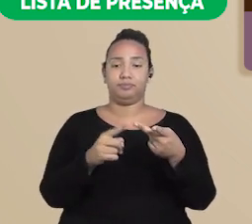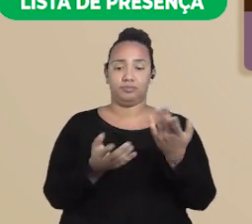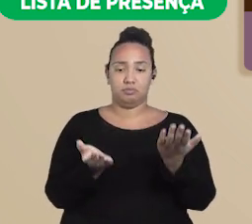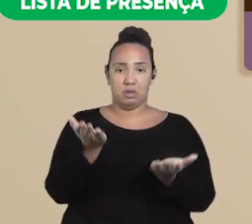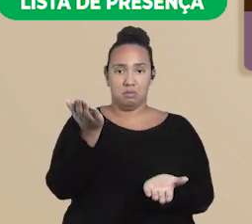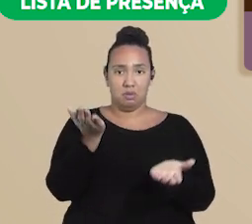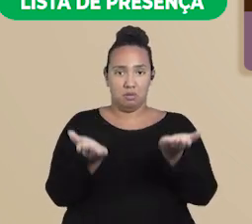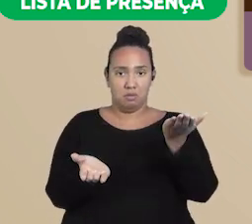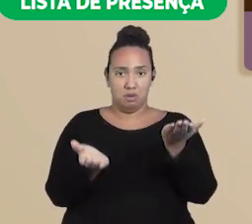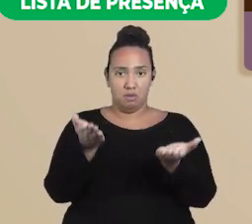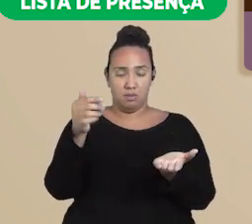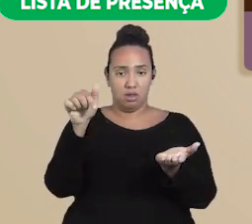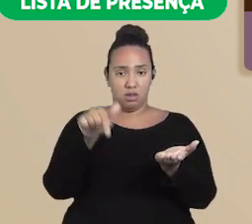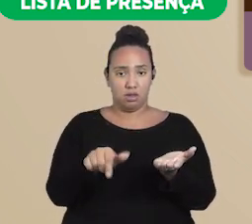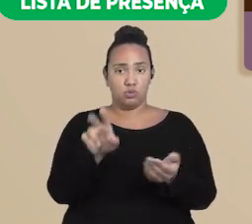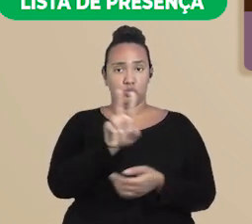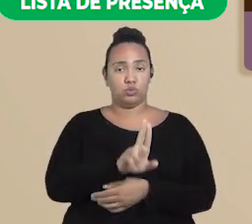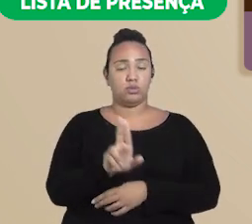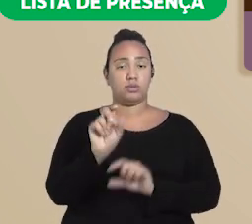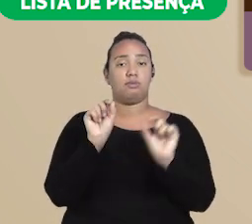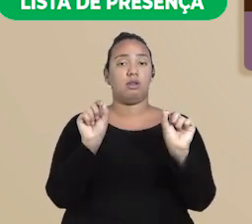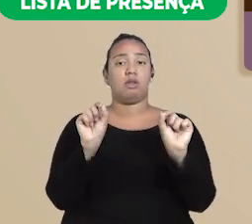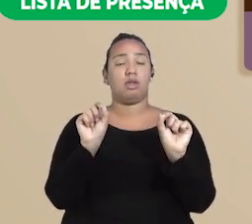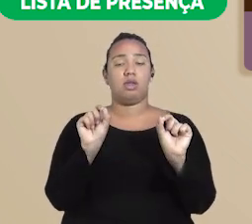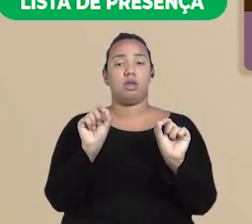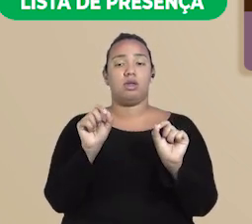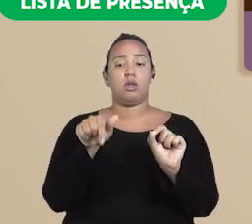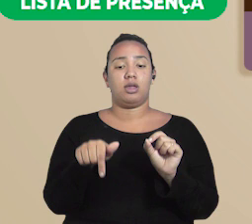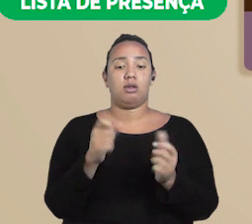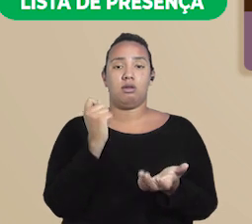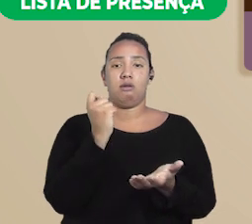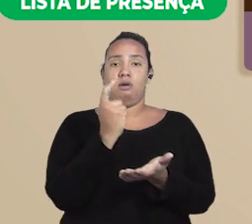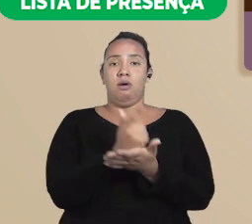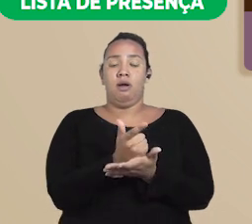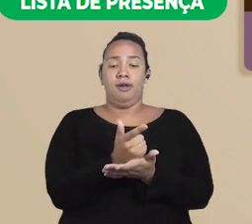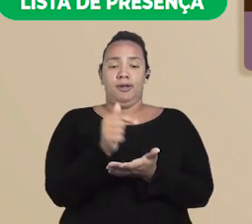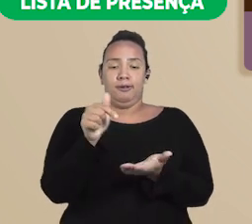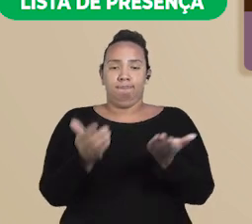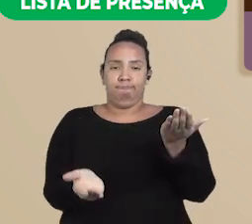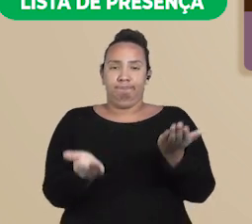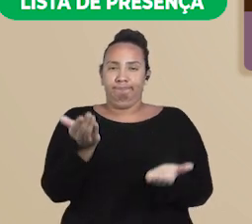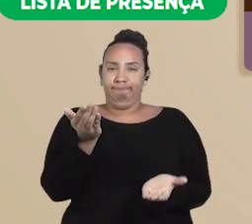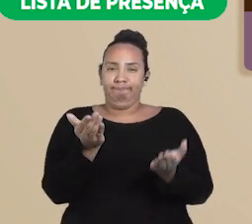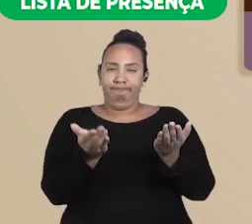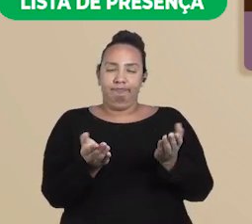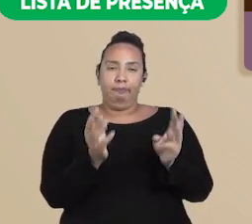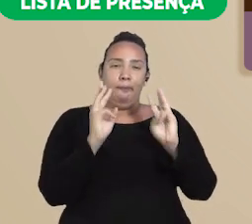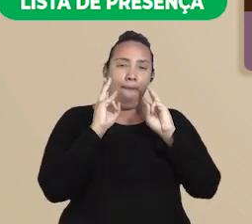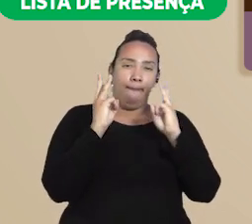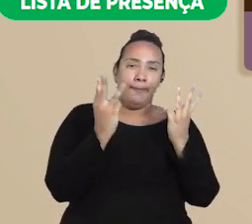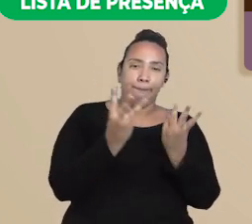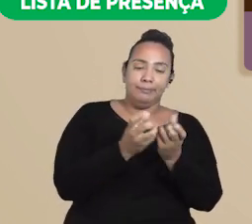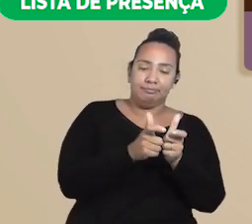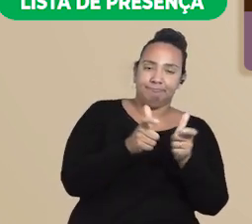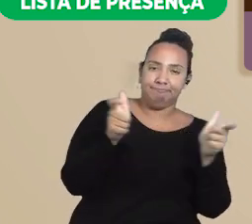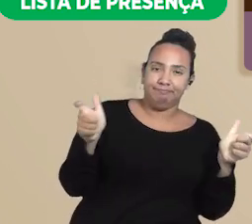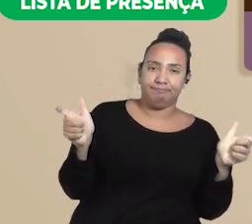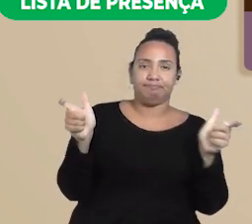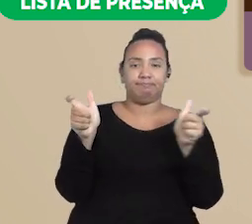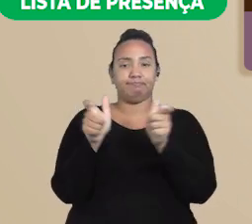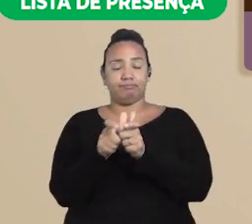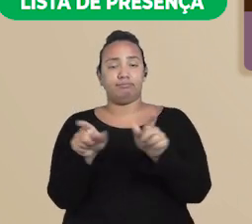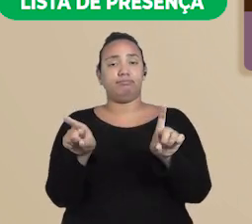de 2 pratos utilizada para comprar o produto mais pesado e o mais leve, e a